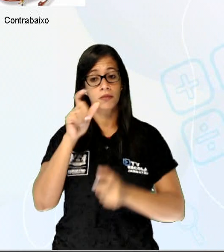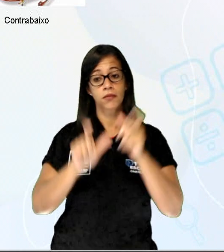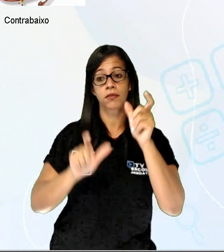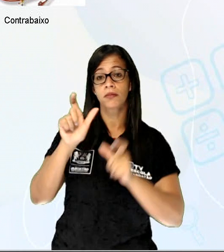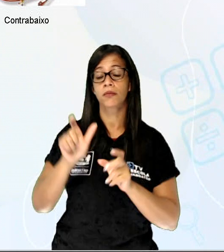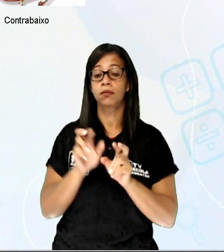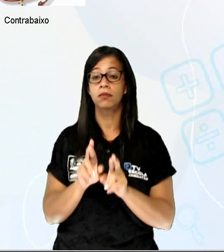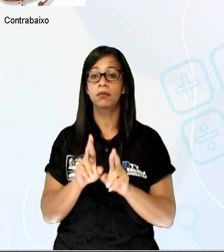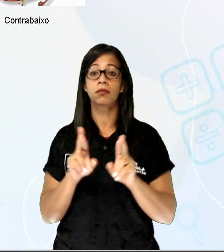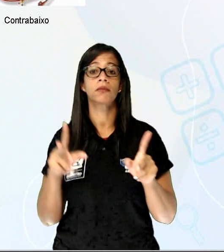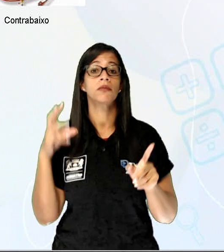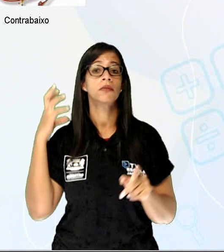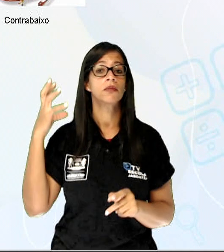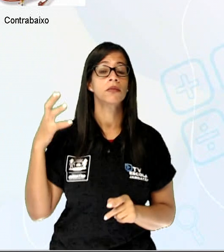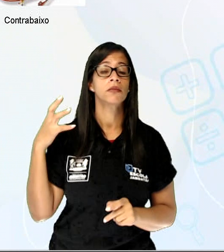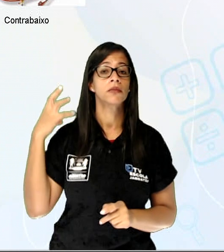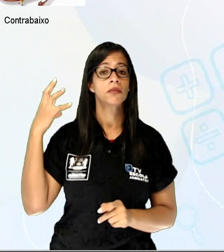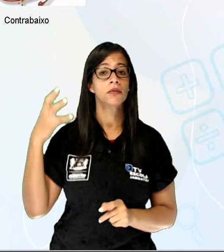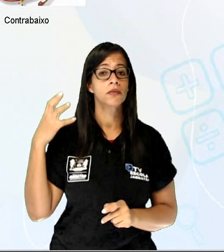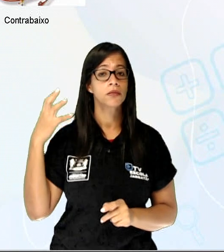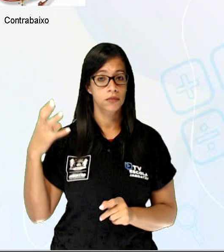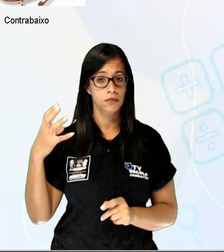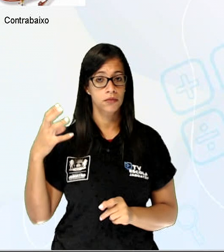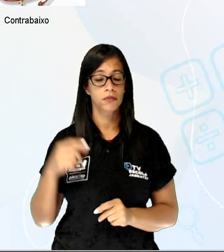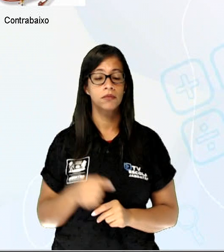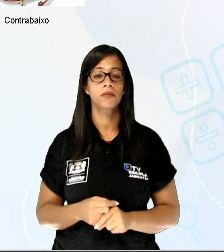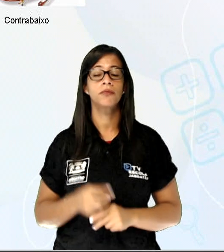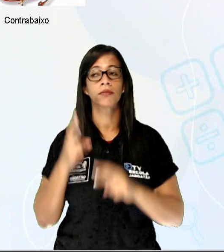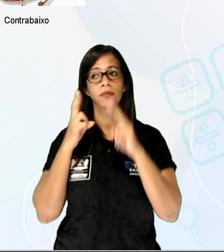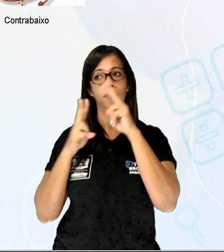Agora o som da harpa.